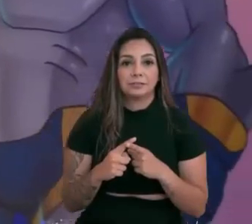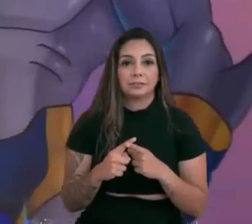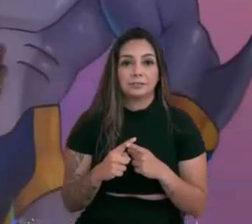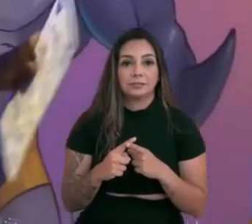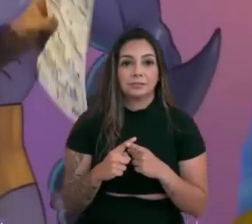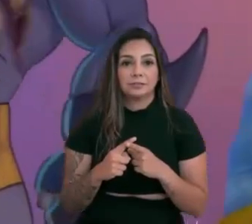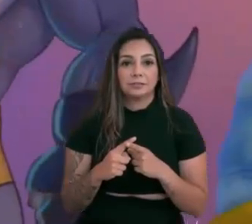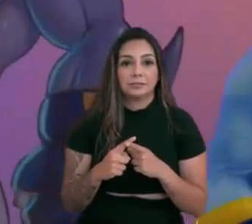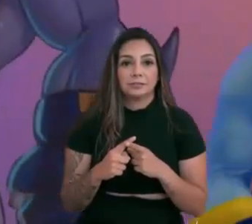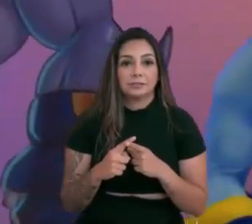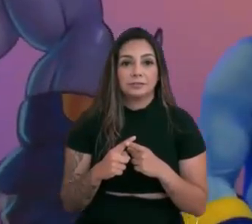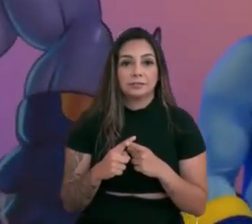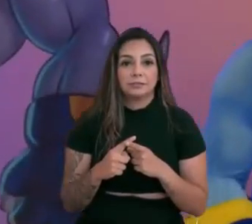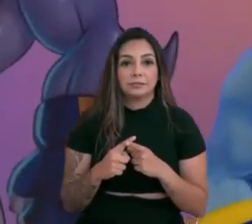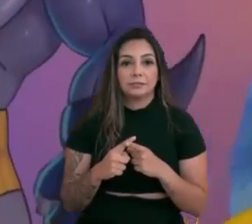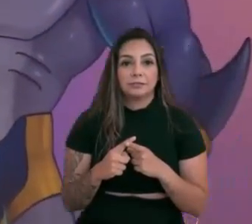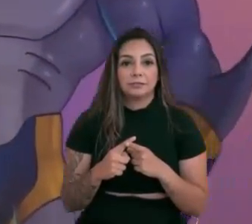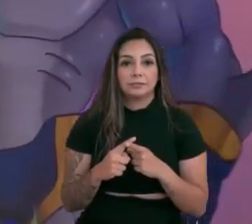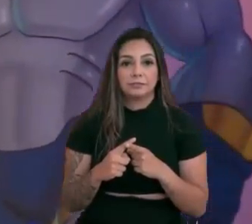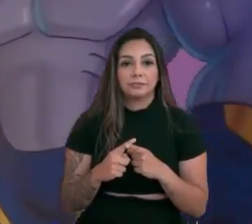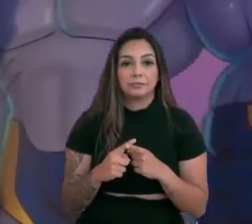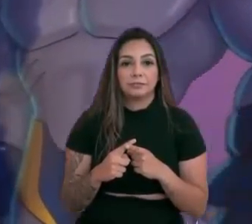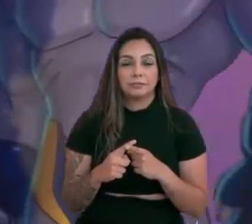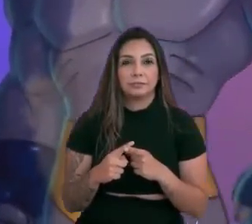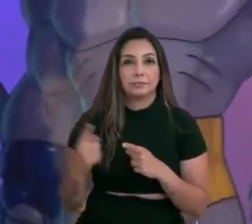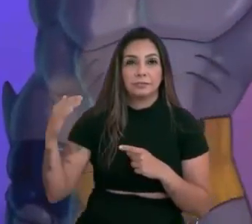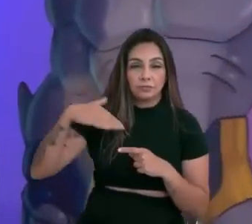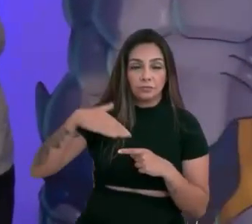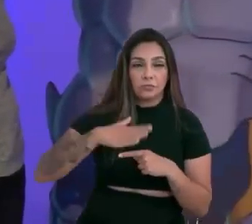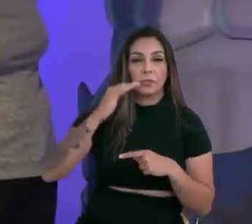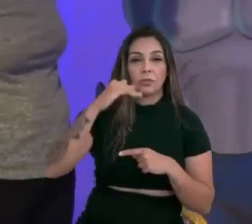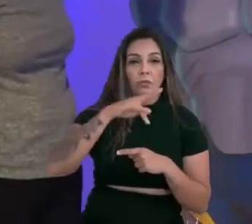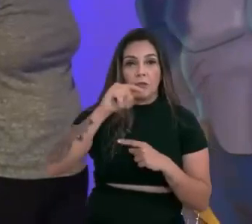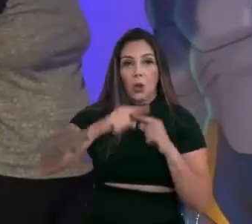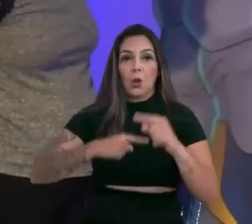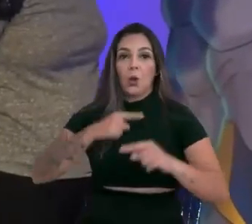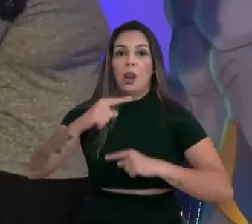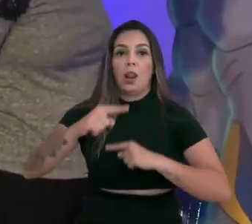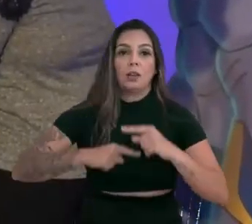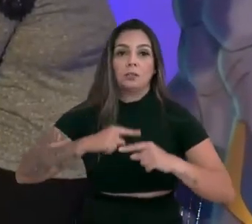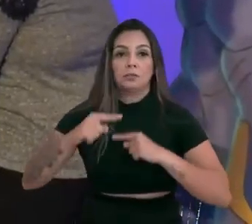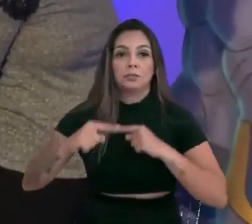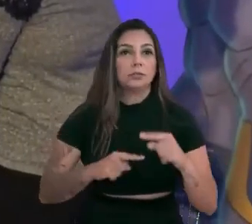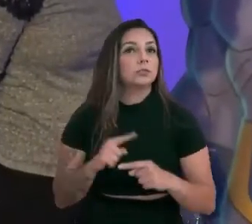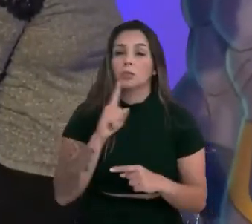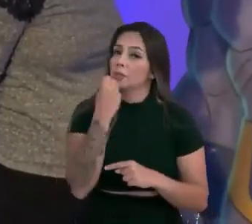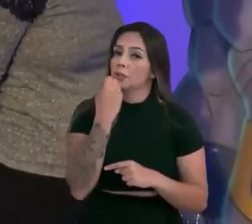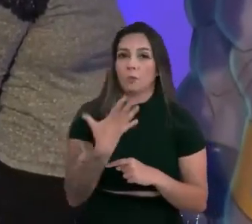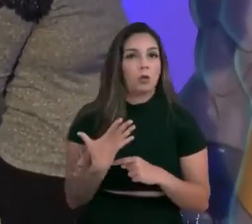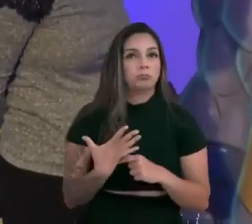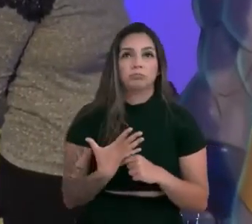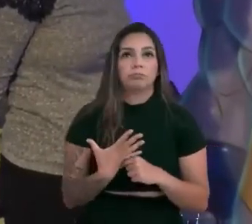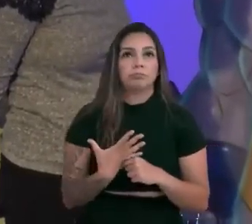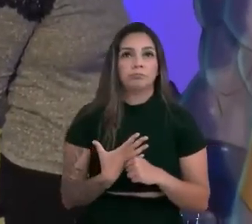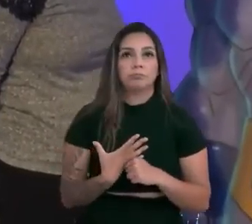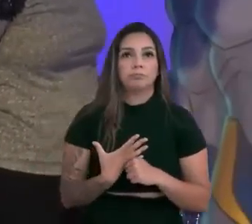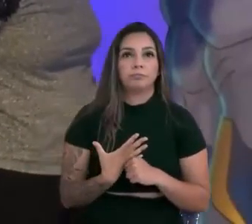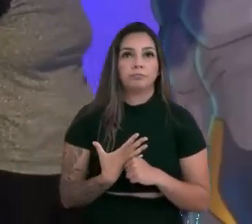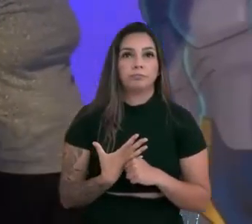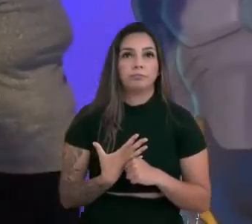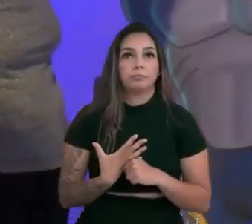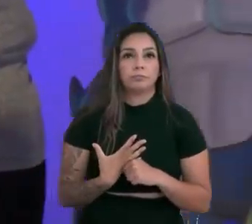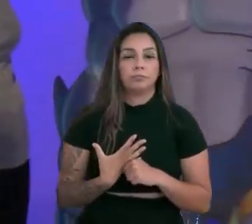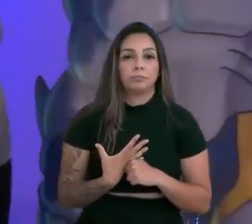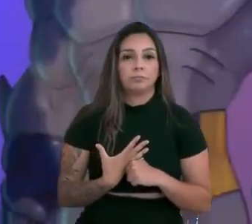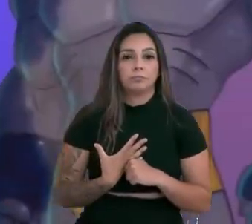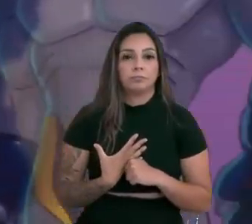Isso, a onda vai te bater e você vai rolar, né? E não vai ser bom. Isso, não vai